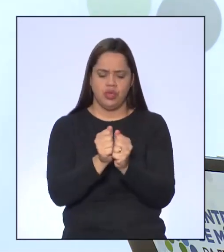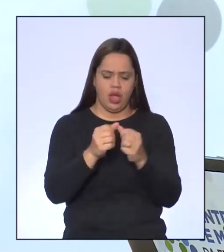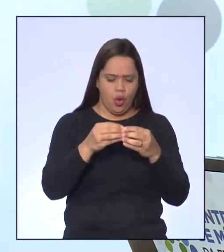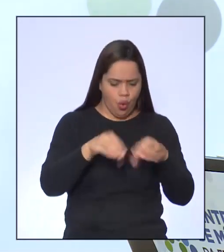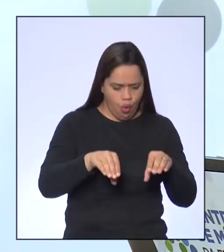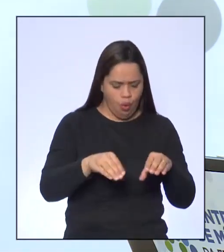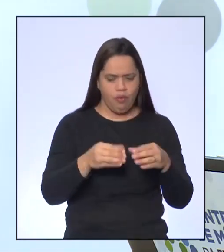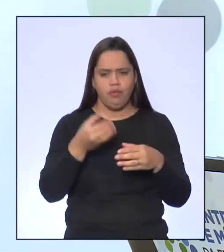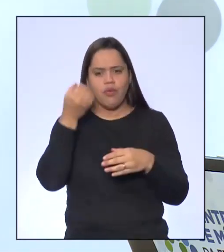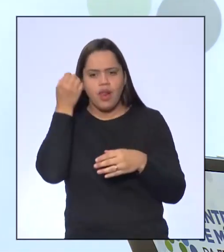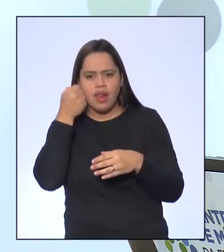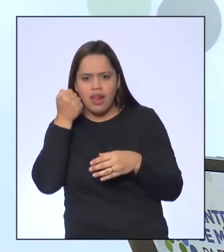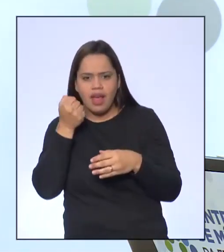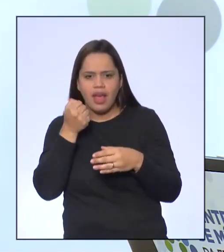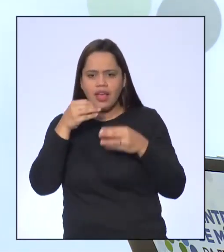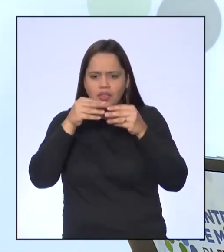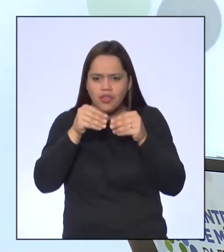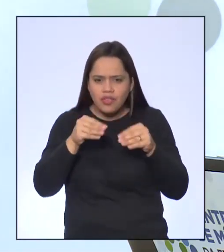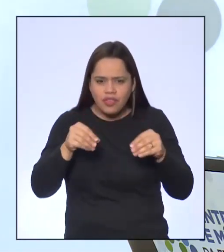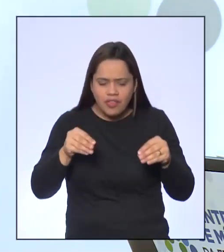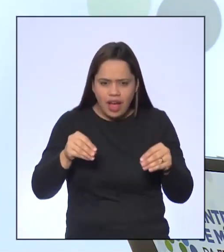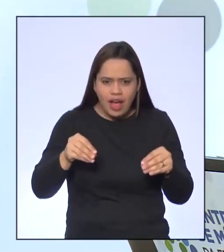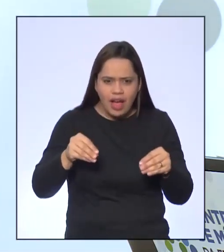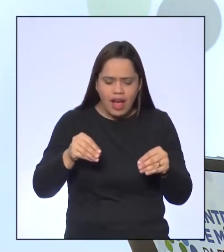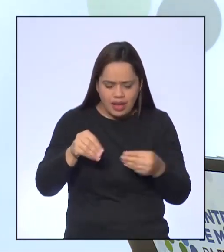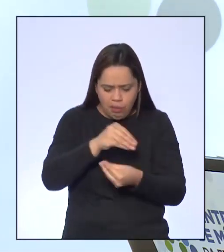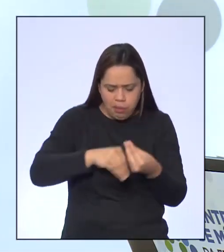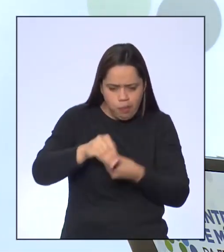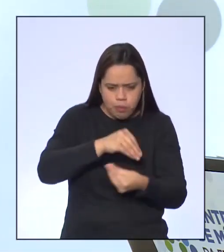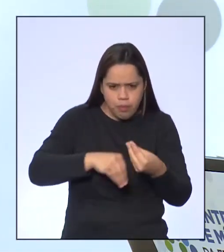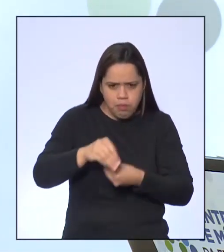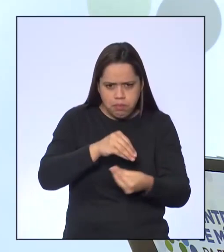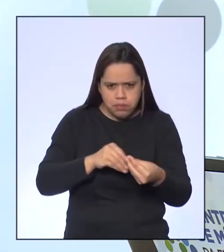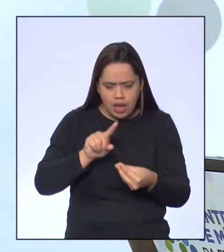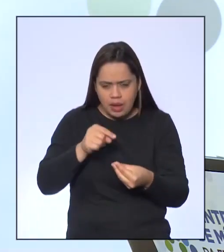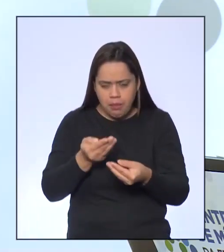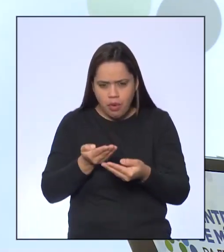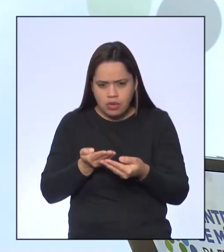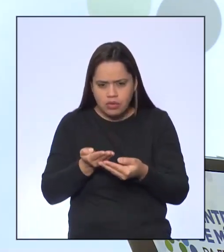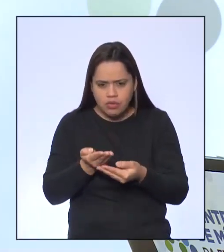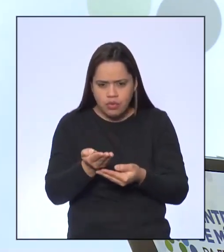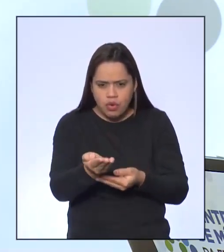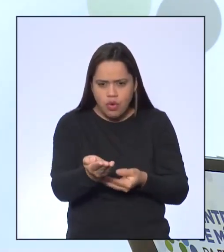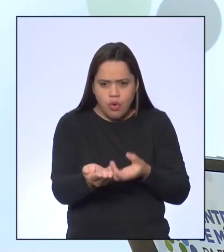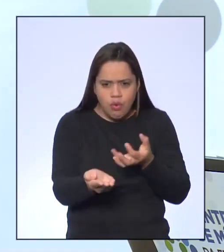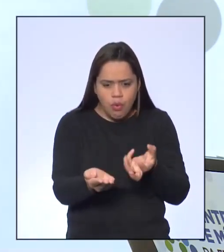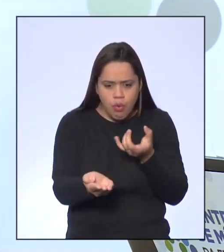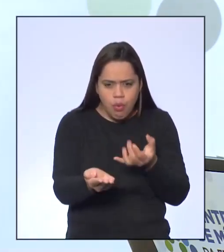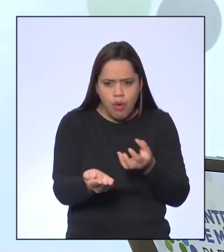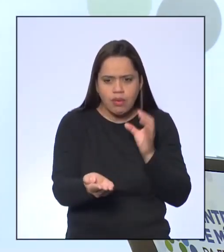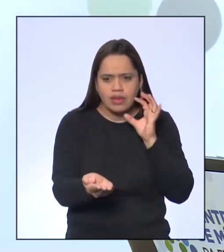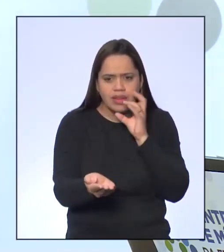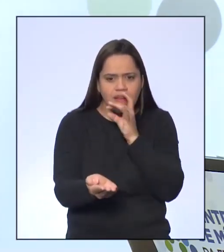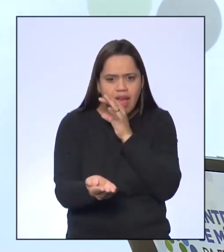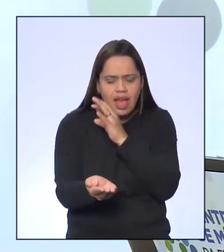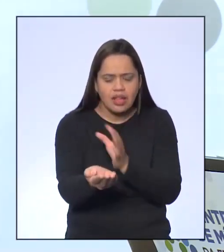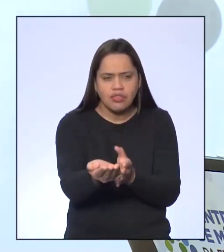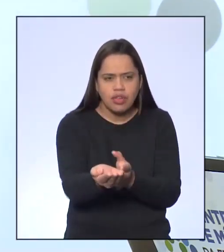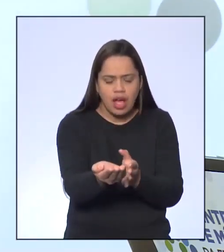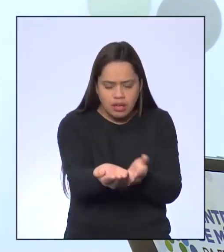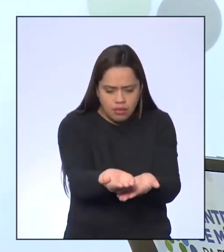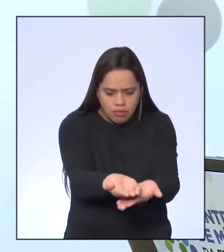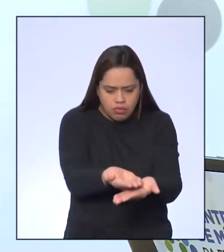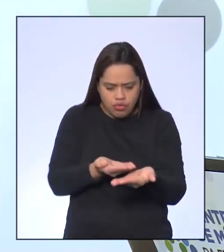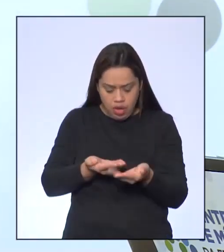com farinha, e aqueci, e ficou um bolo, né? Houve uma transformação? Houve. Então,